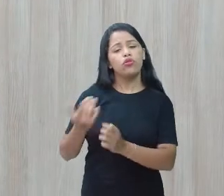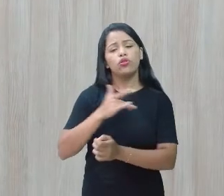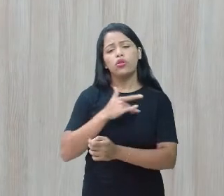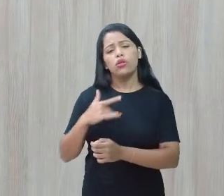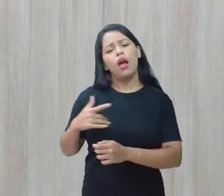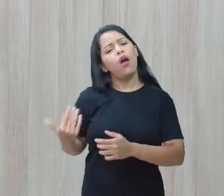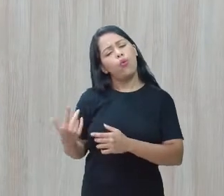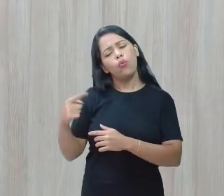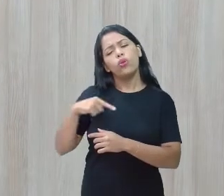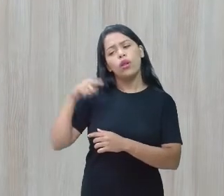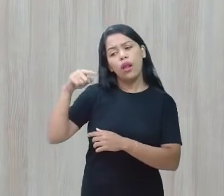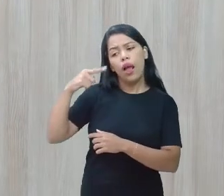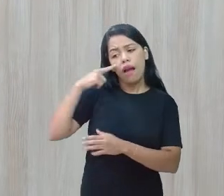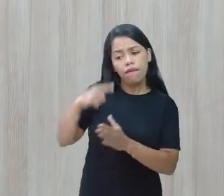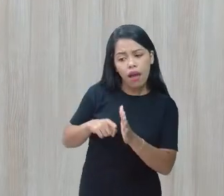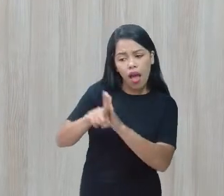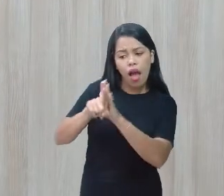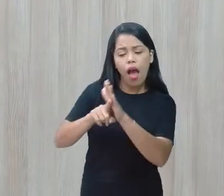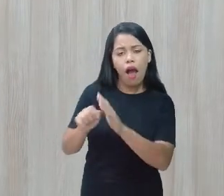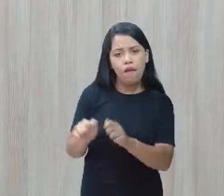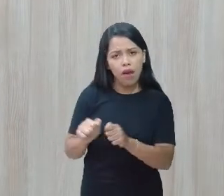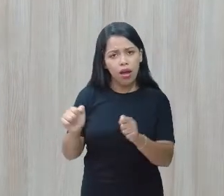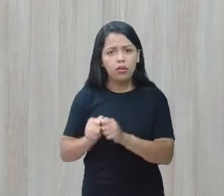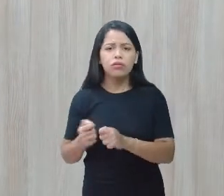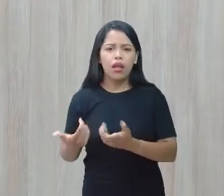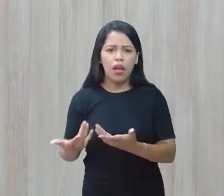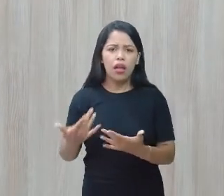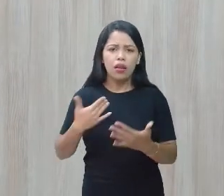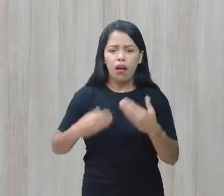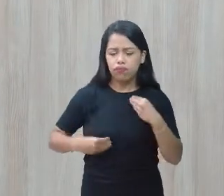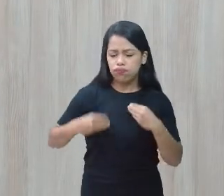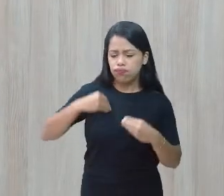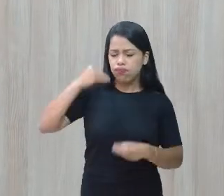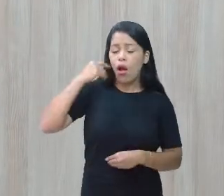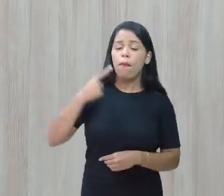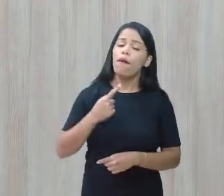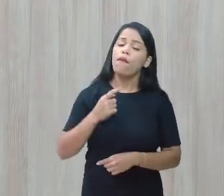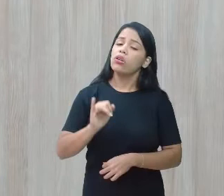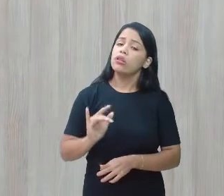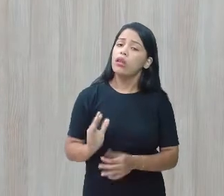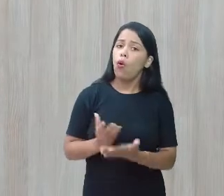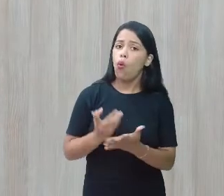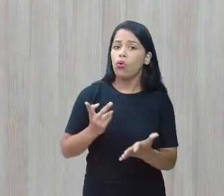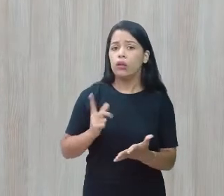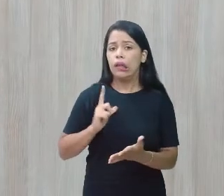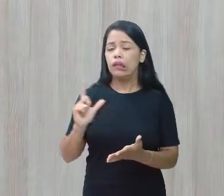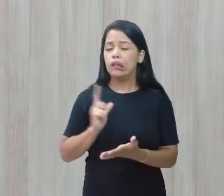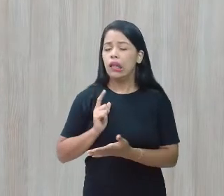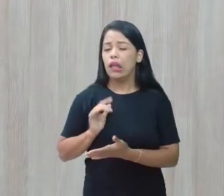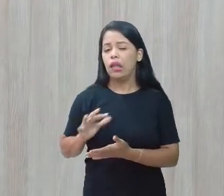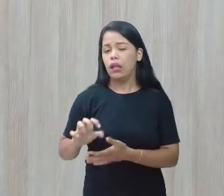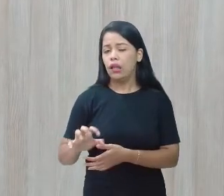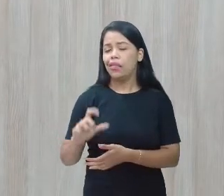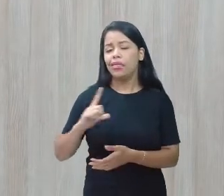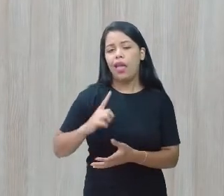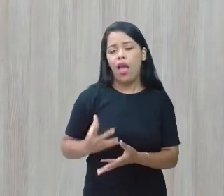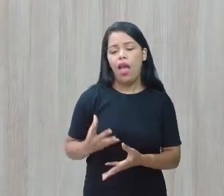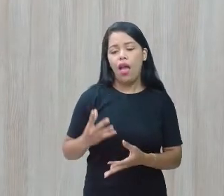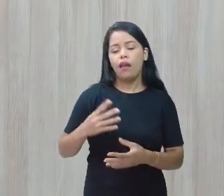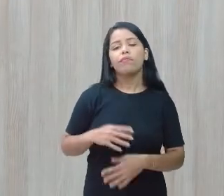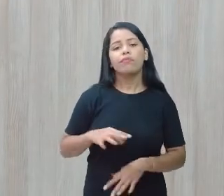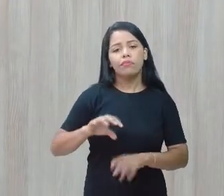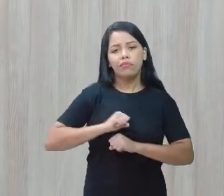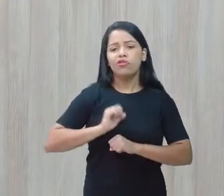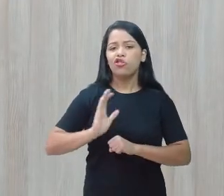isso aí, fazer esses testes, porque se por um acaso tiver de ter essa doença, ou que já esteja com ela, que